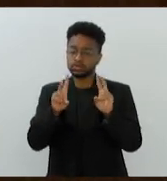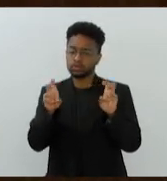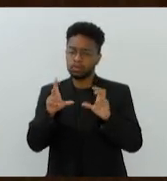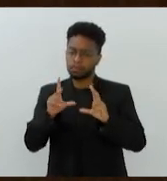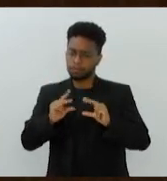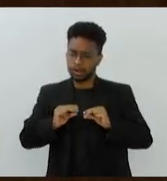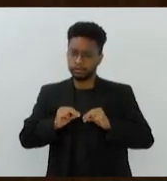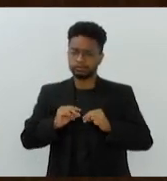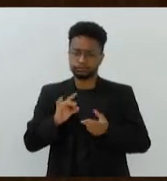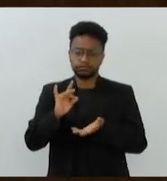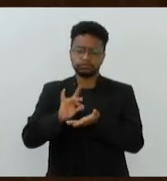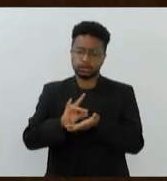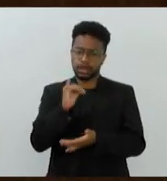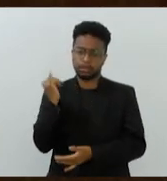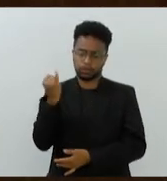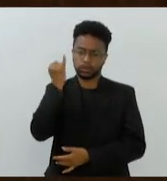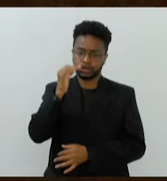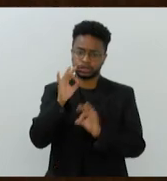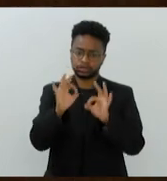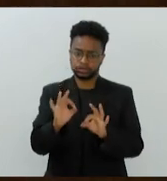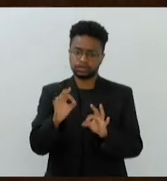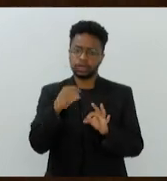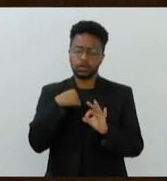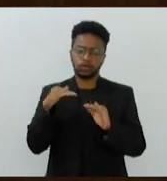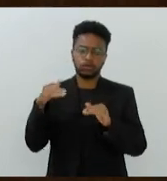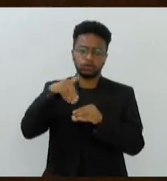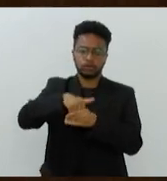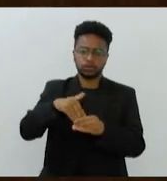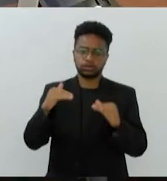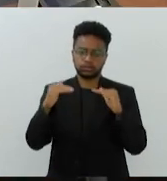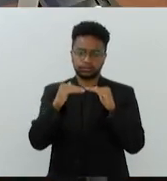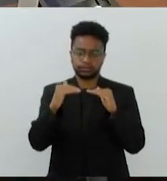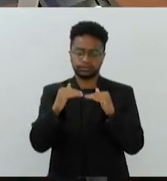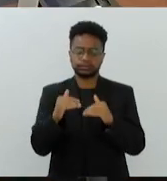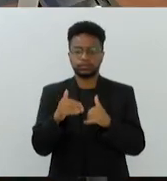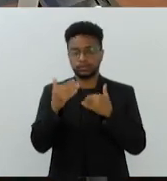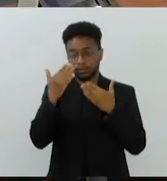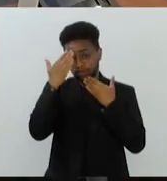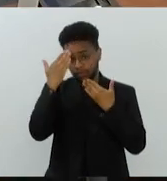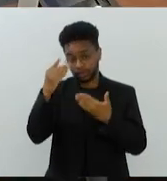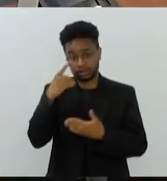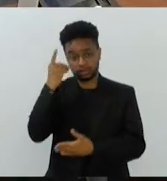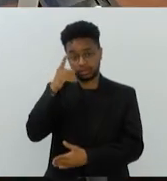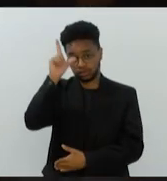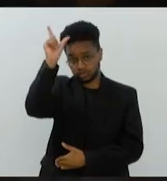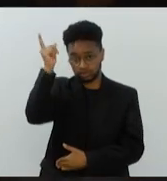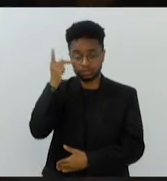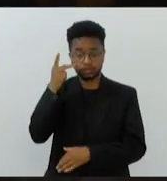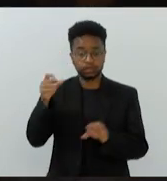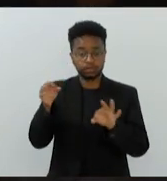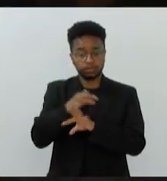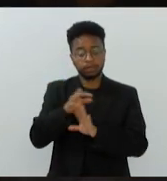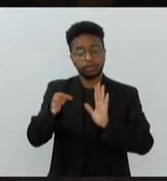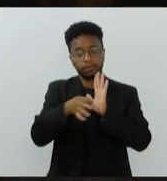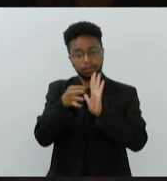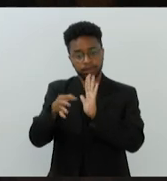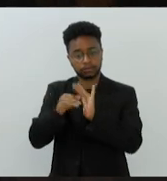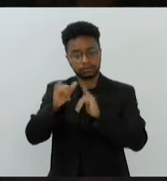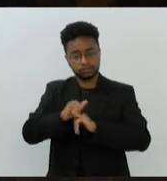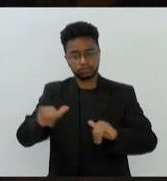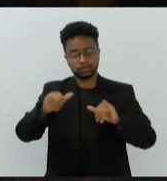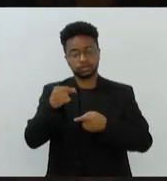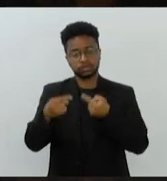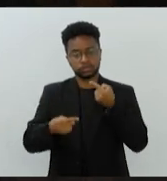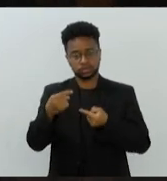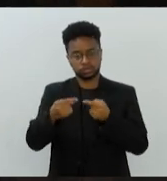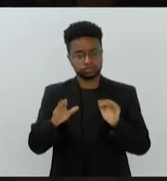é de indiscutível valor. Estou votando favorável. Muito obrigado, deputado Luiz Paulo. Com os pareceres emitidos em discussão, não havendo quem